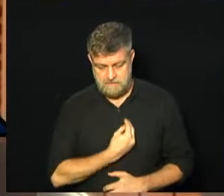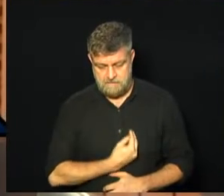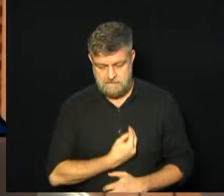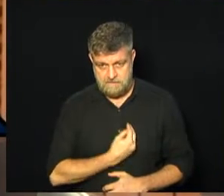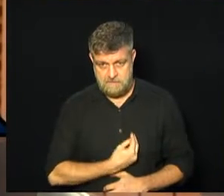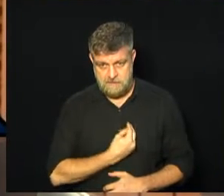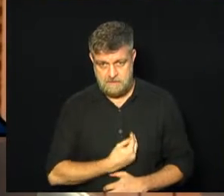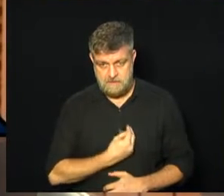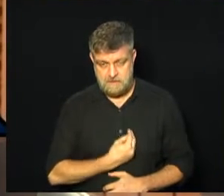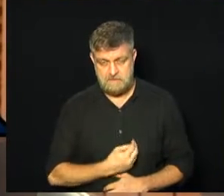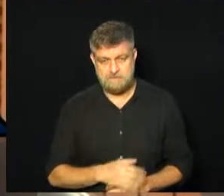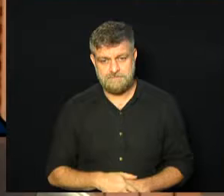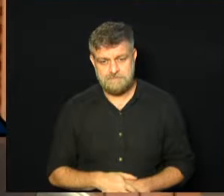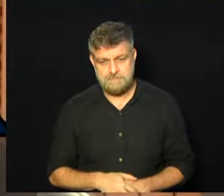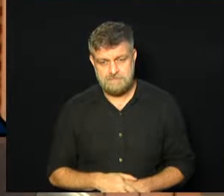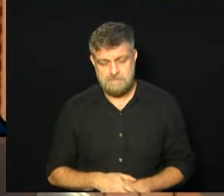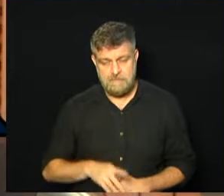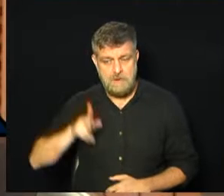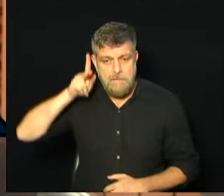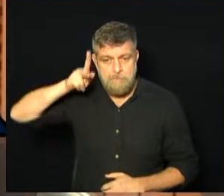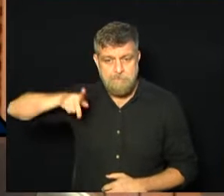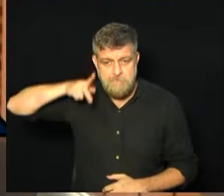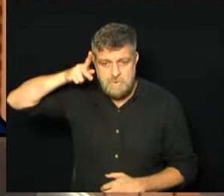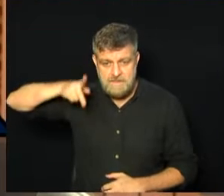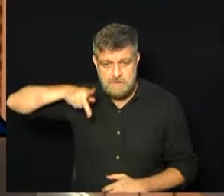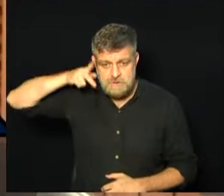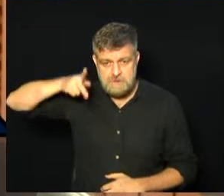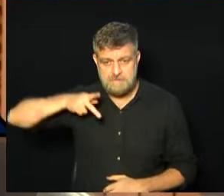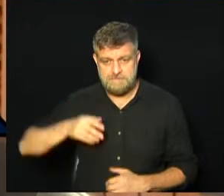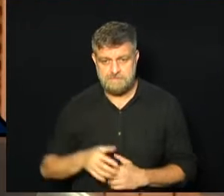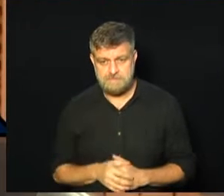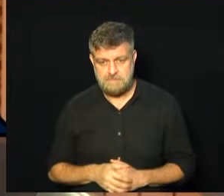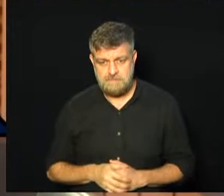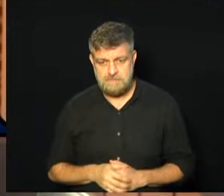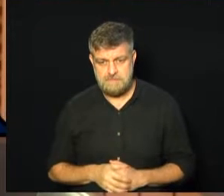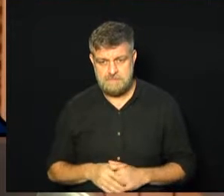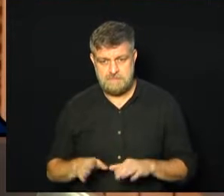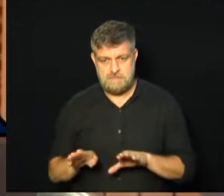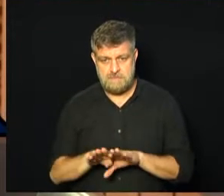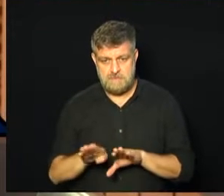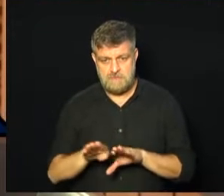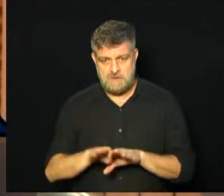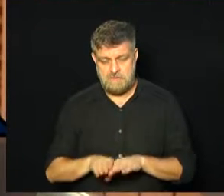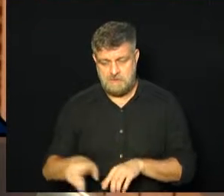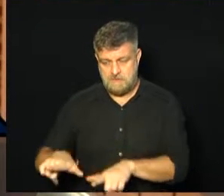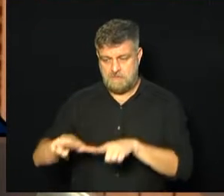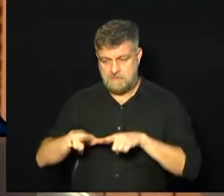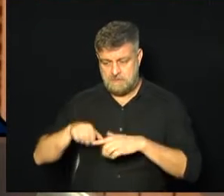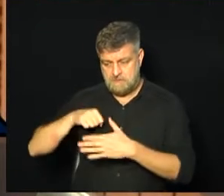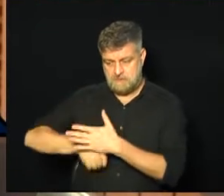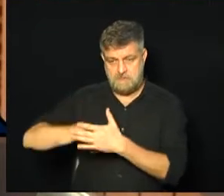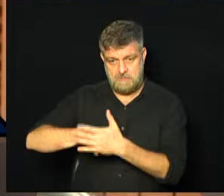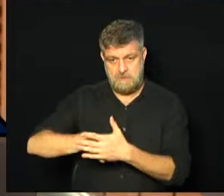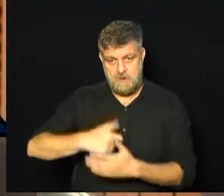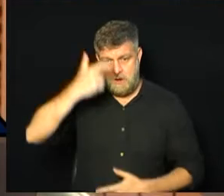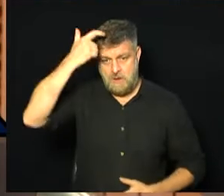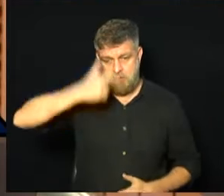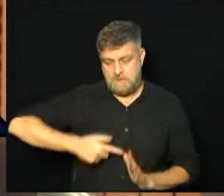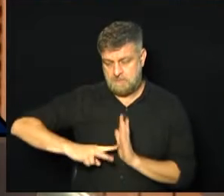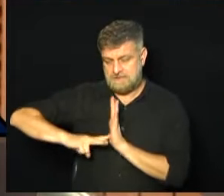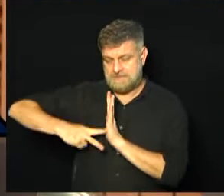de formação política e de formação enquanto militante, eu venho do movimento